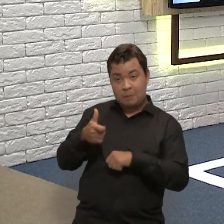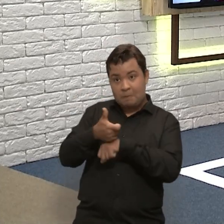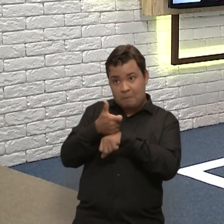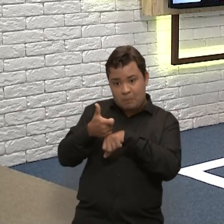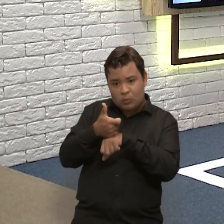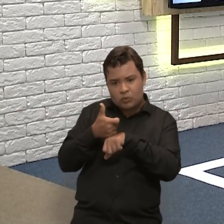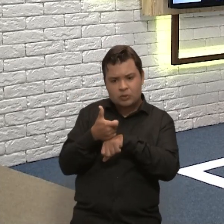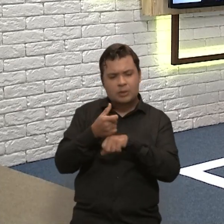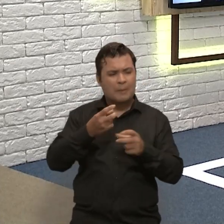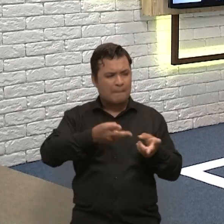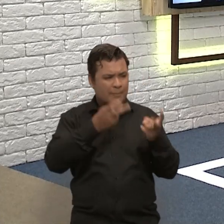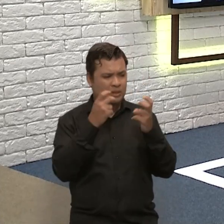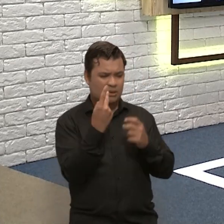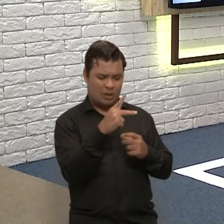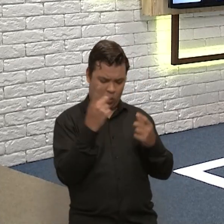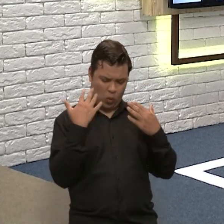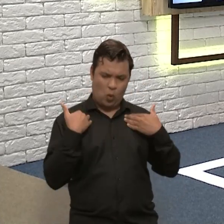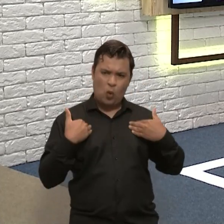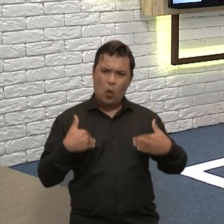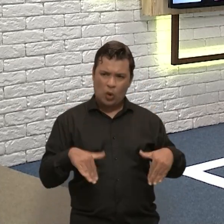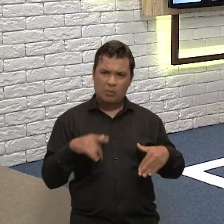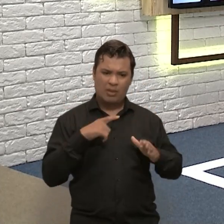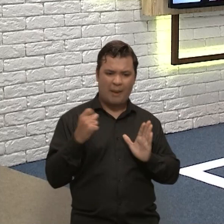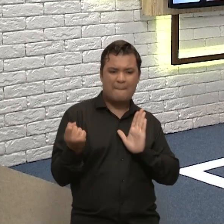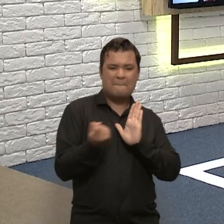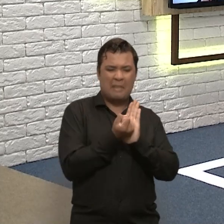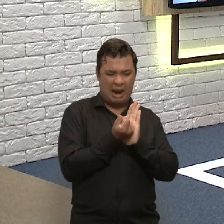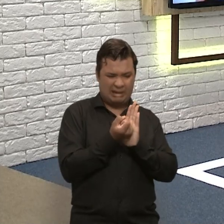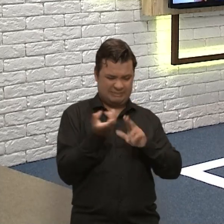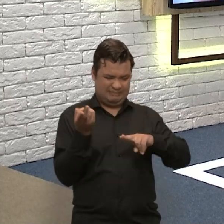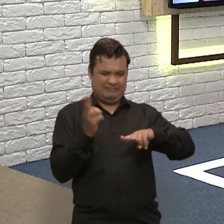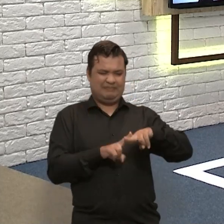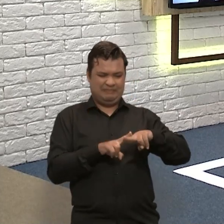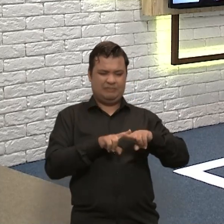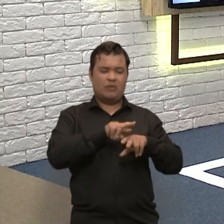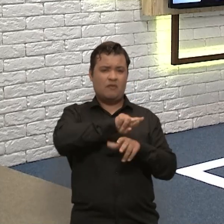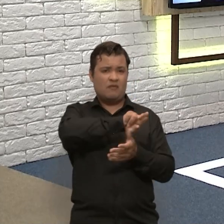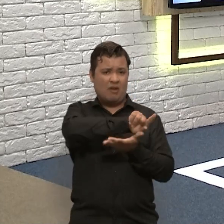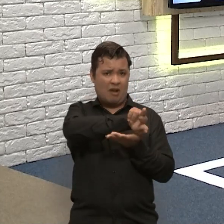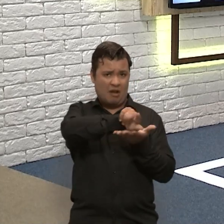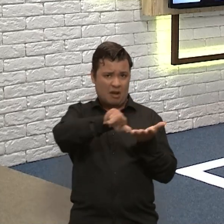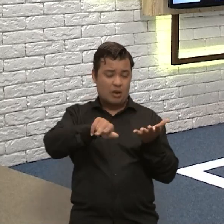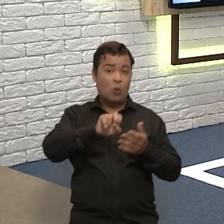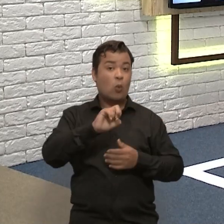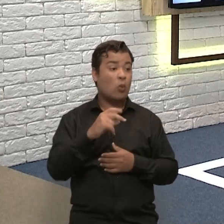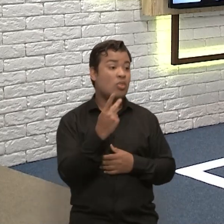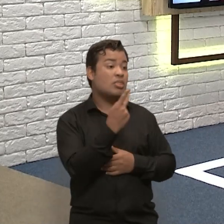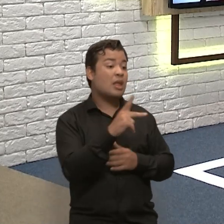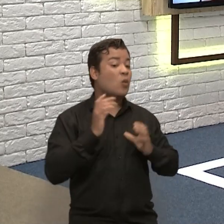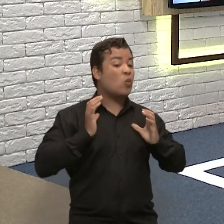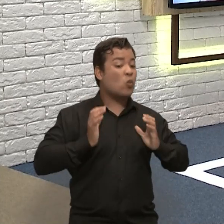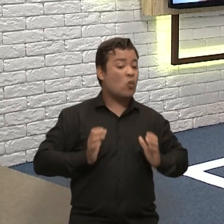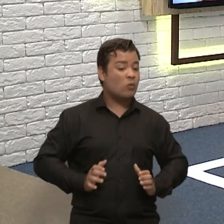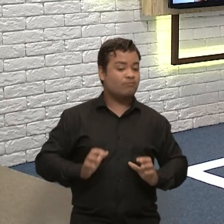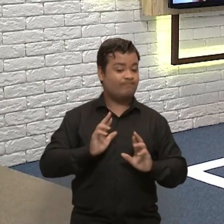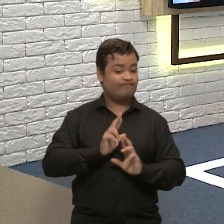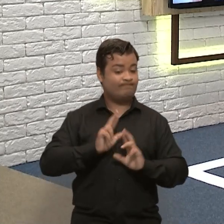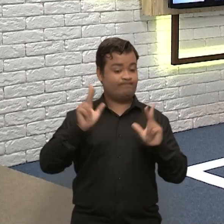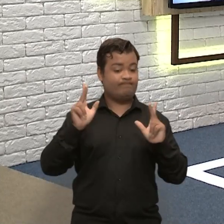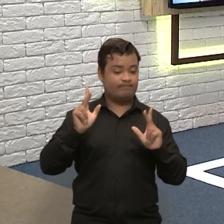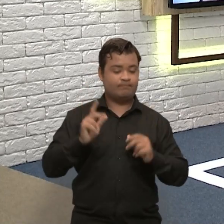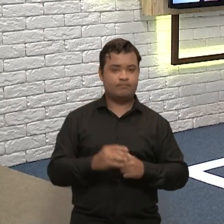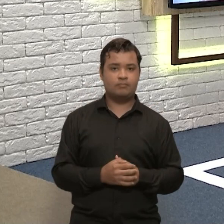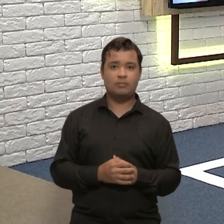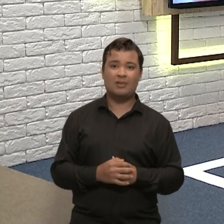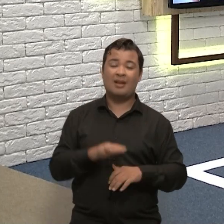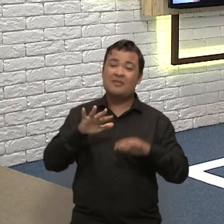por marcas físicas no corpo, né, ou seja por outras alterações de comportamento, né, que às vezes a violência é crônica,